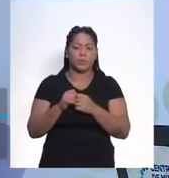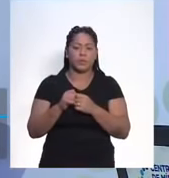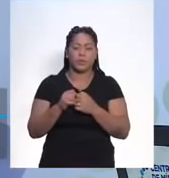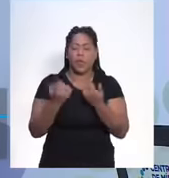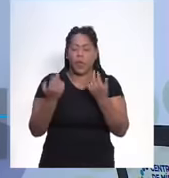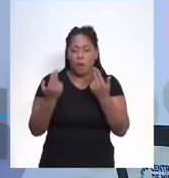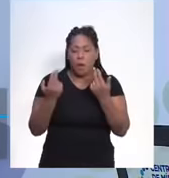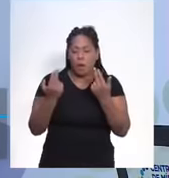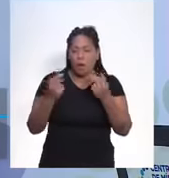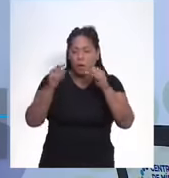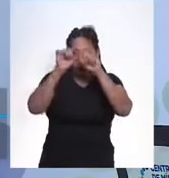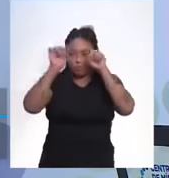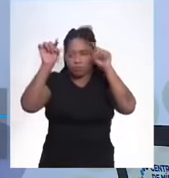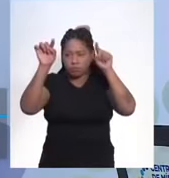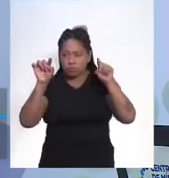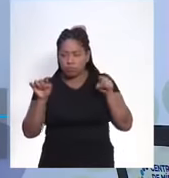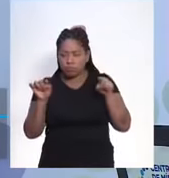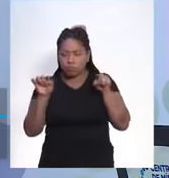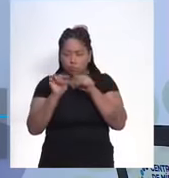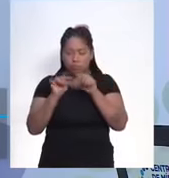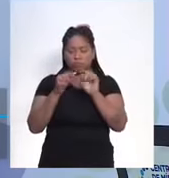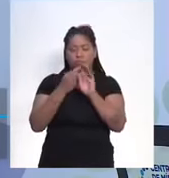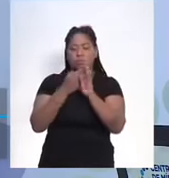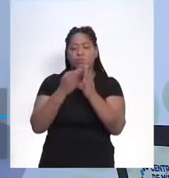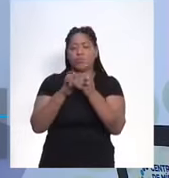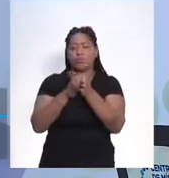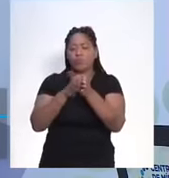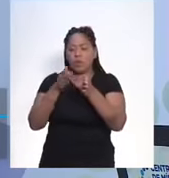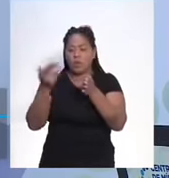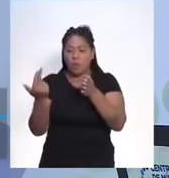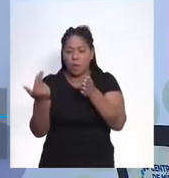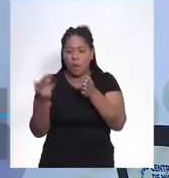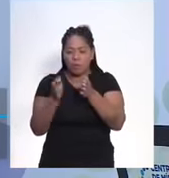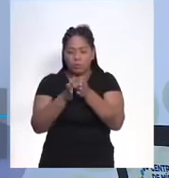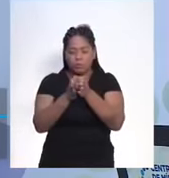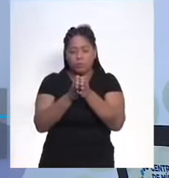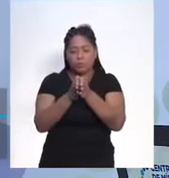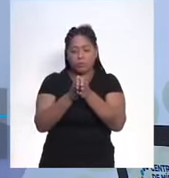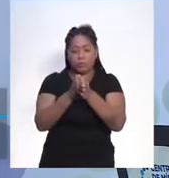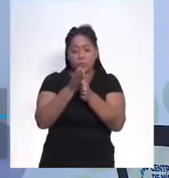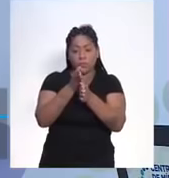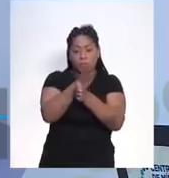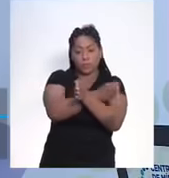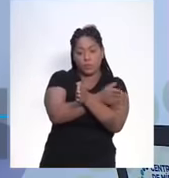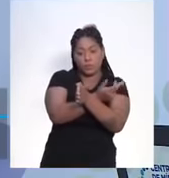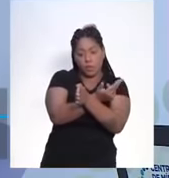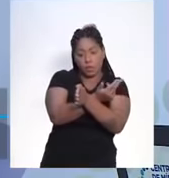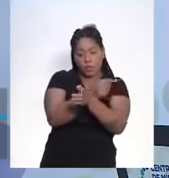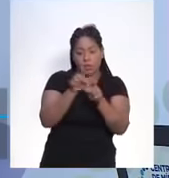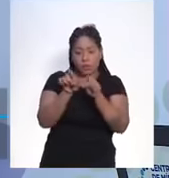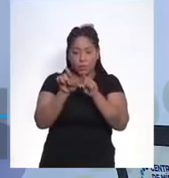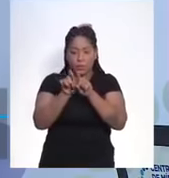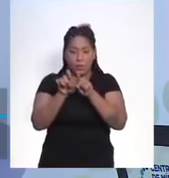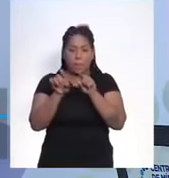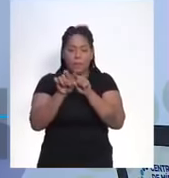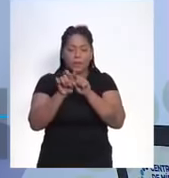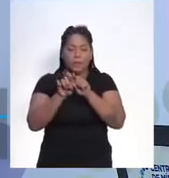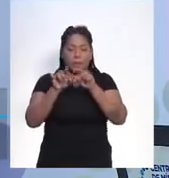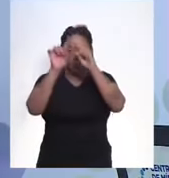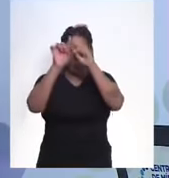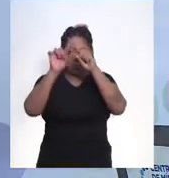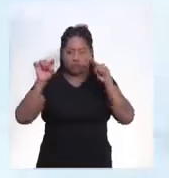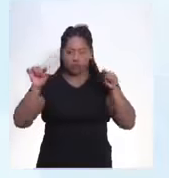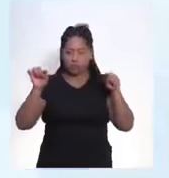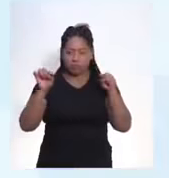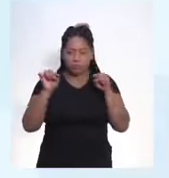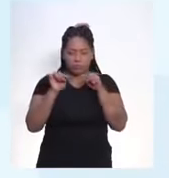mesmos ângulos né ele para o mané se no mesmo formato beleza vamos tentar uma próxima agora com triângulo aí um pouquinho mais